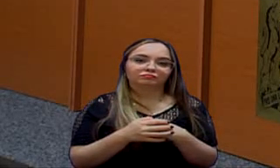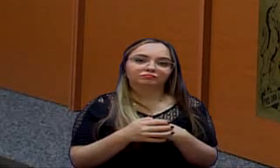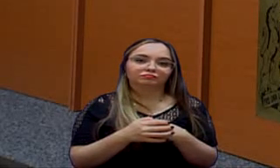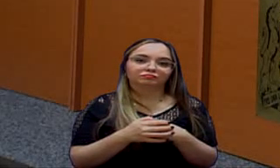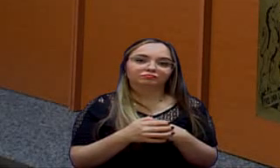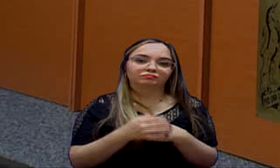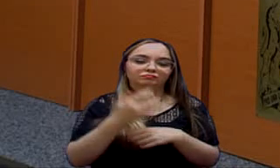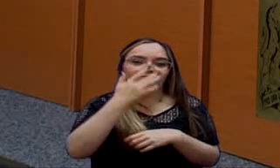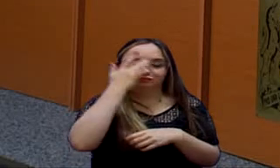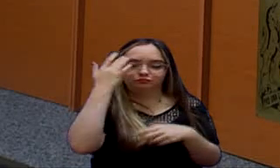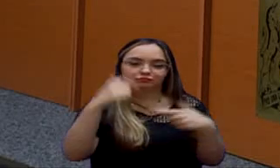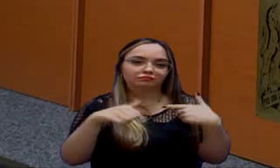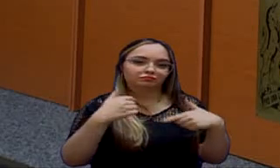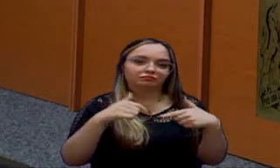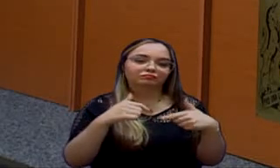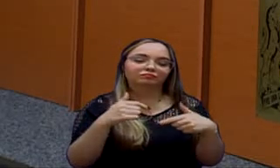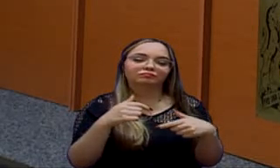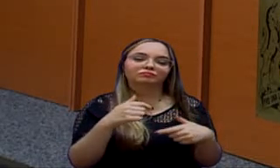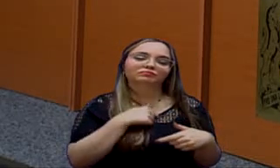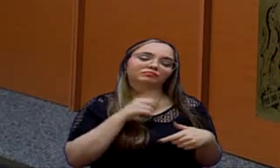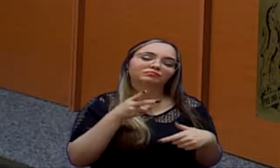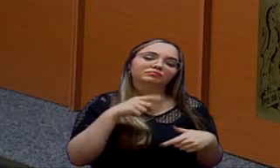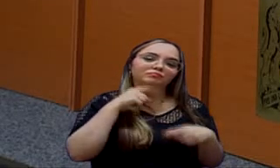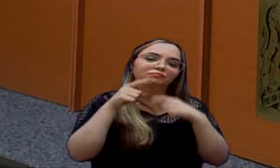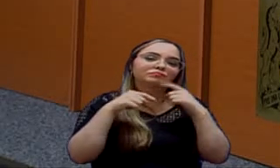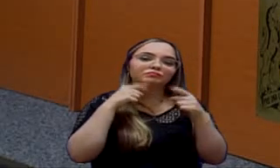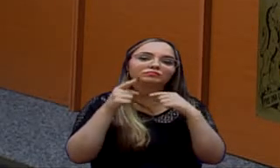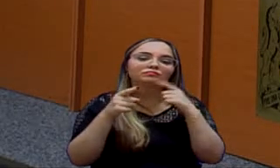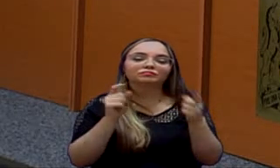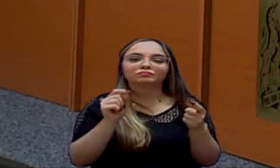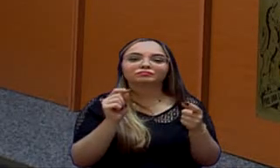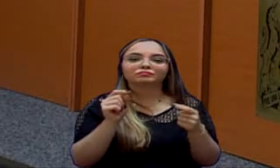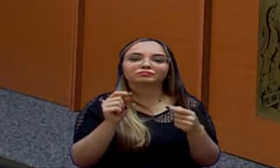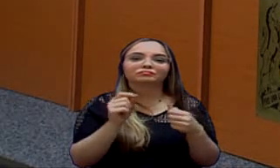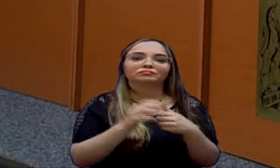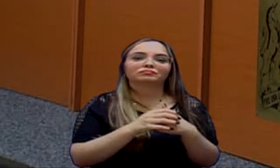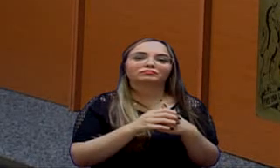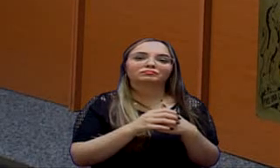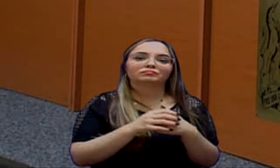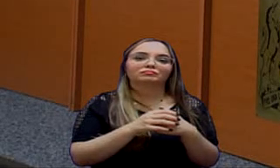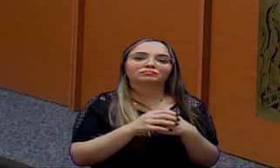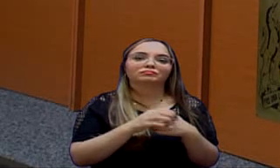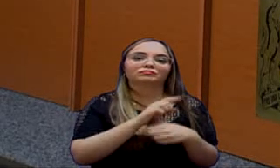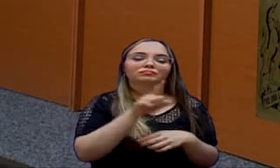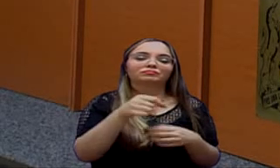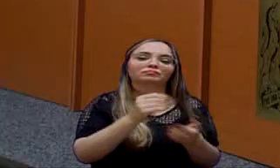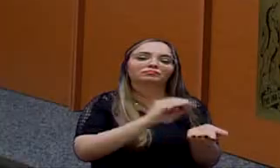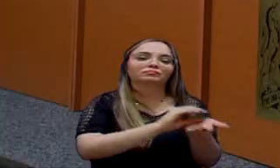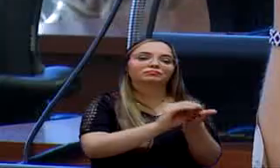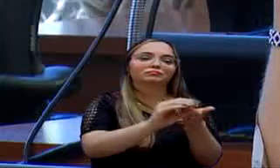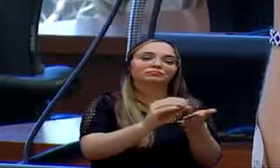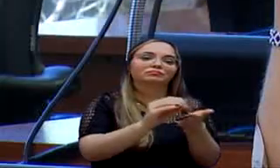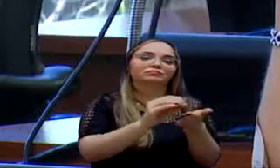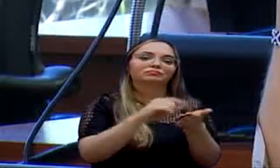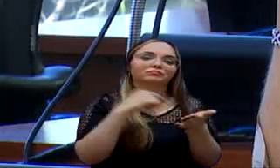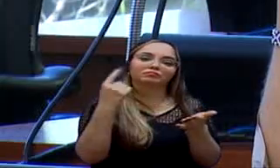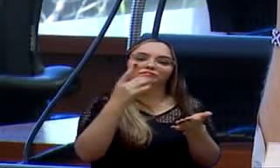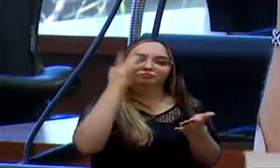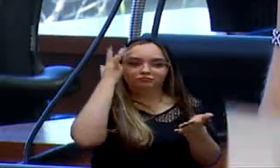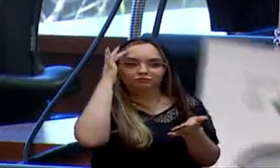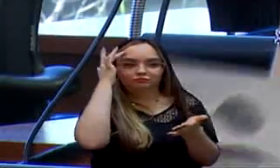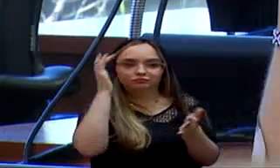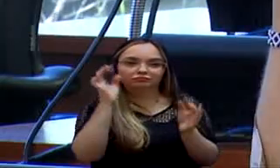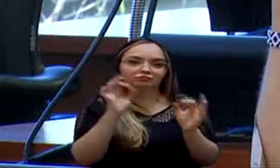encargos sociais sempre fica uma dúvida do quanto será destinado ou qualquer previsão né